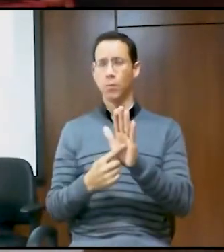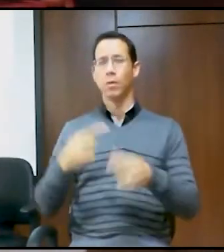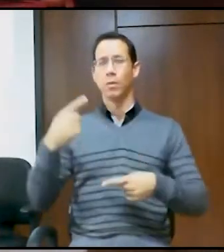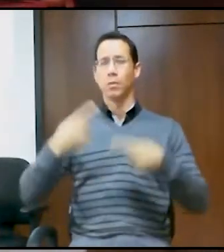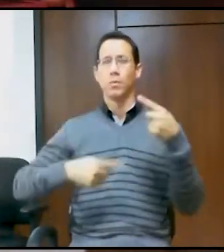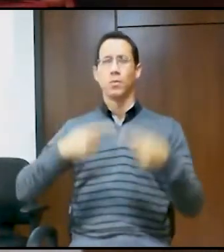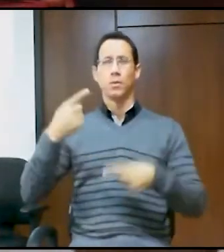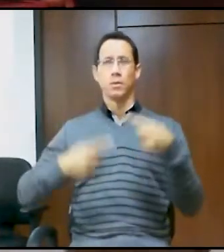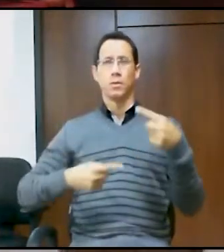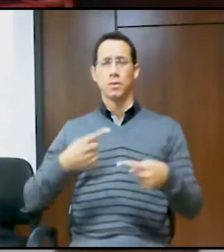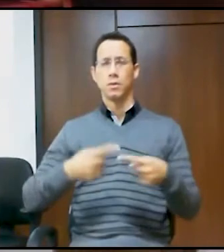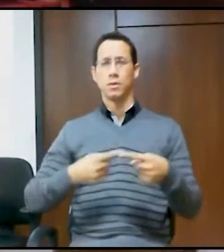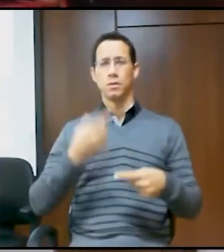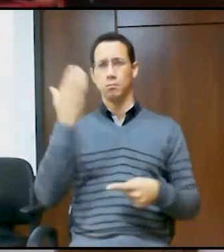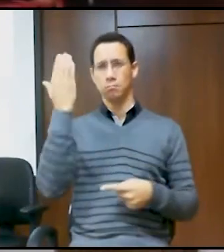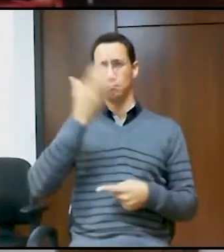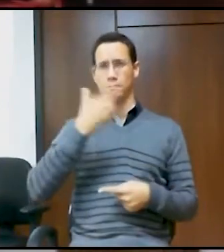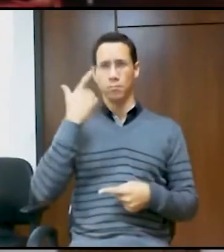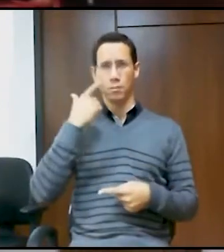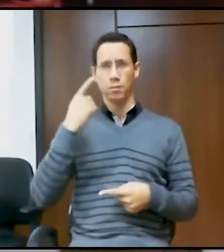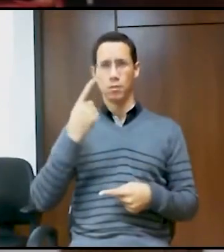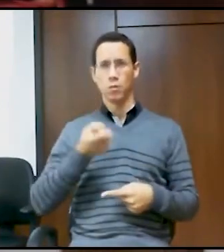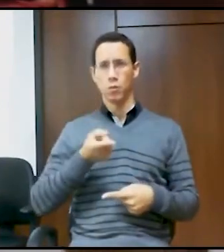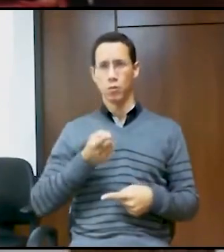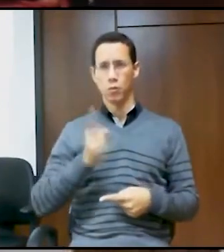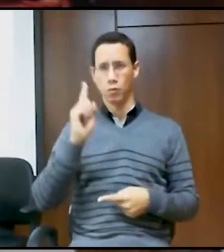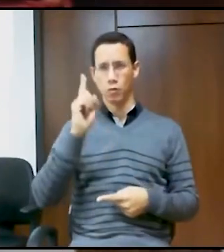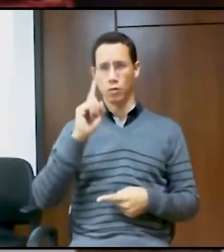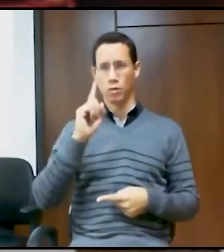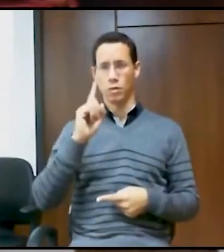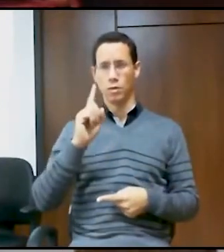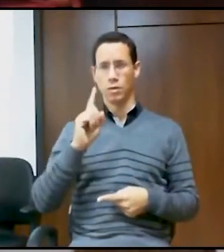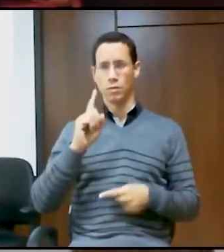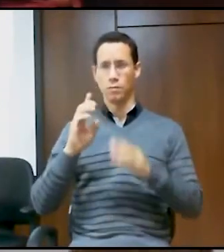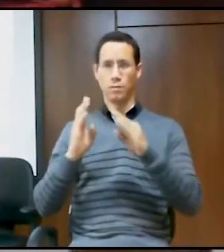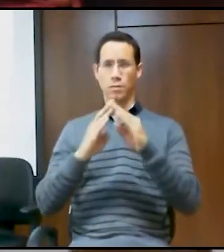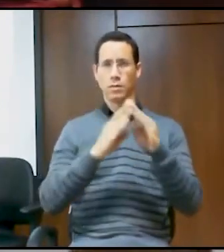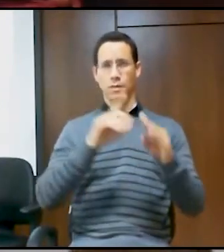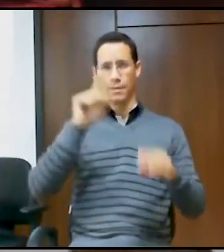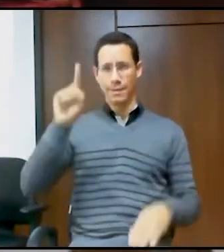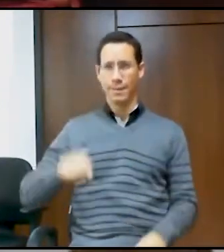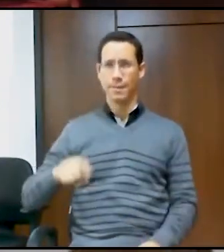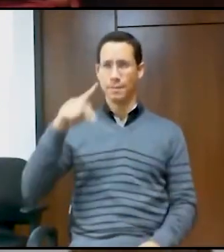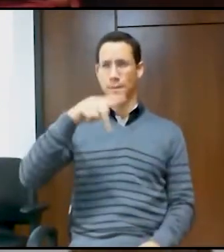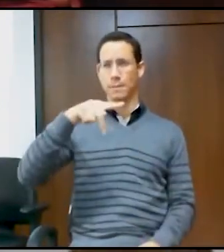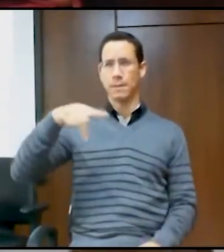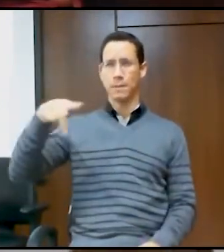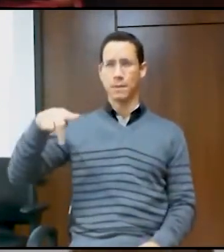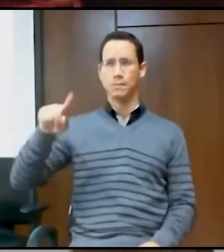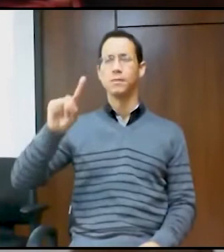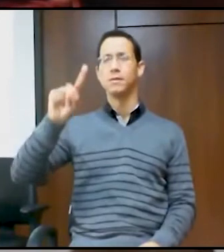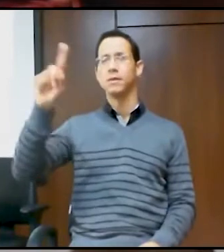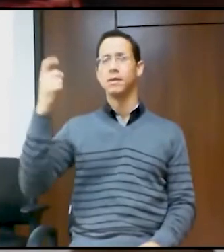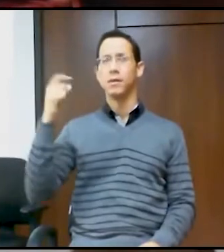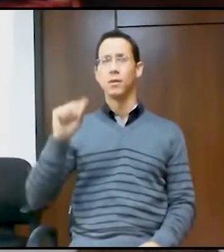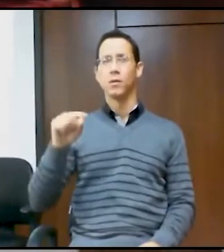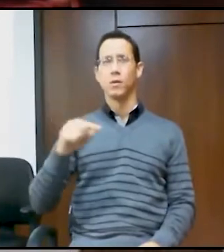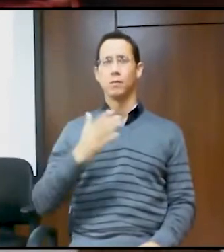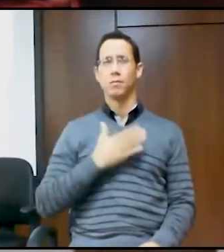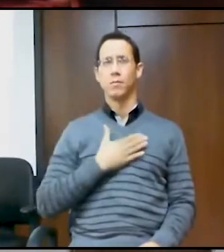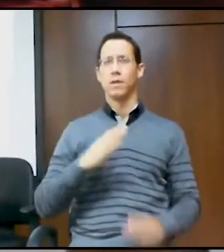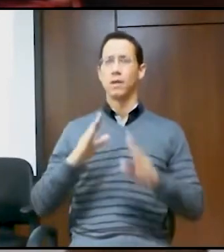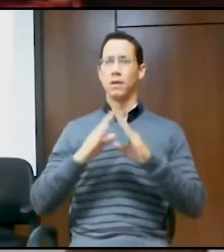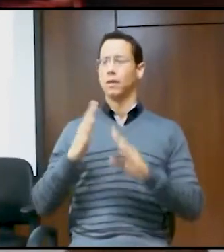política habitacional única que está sendo colocada agora são as PPPs. Antes era só o Minha Casa Minha